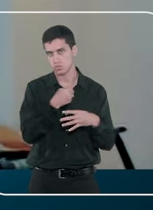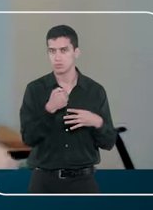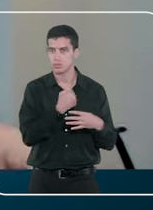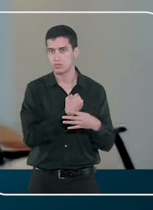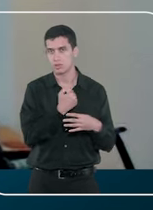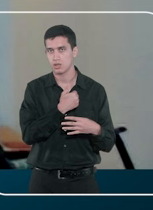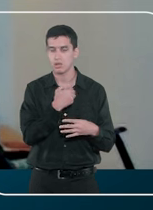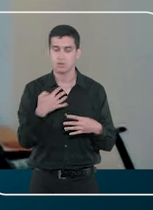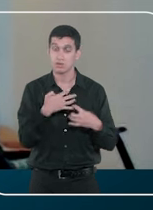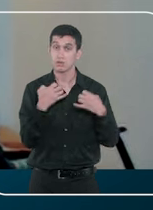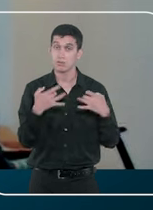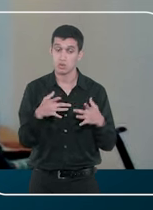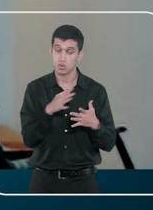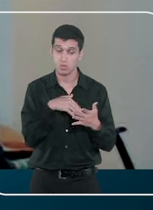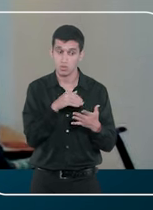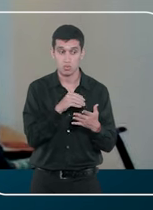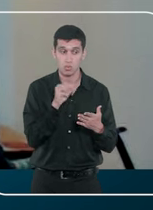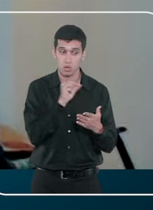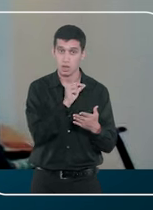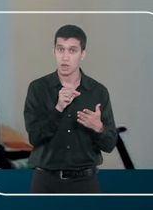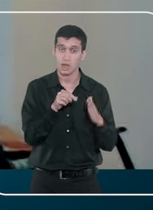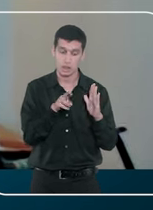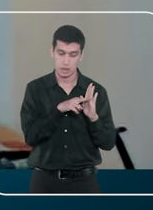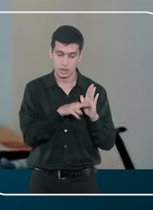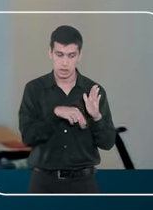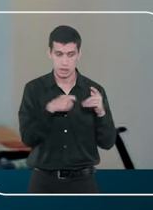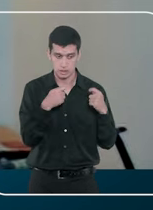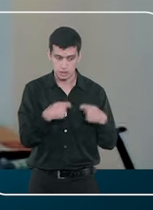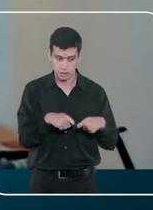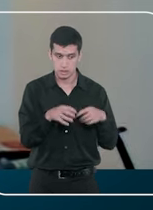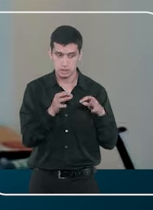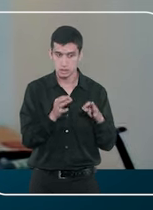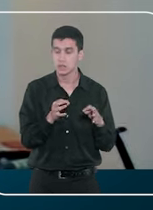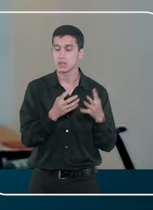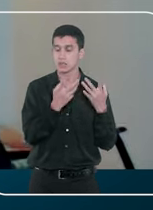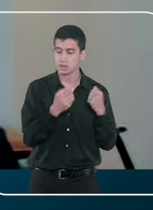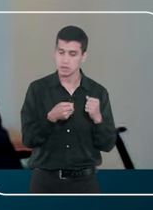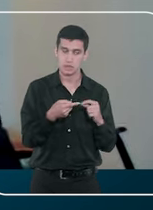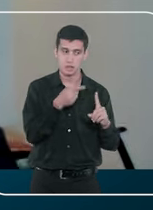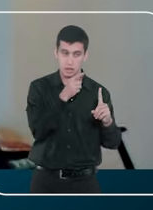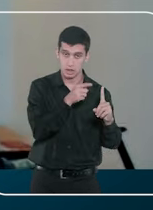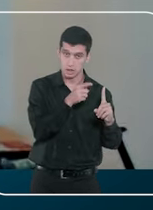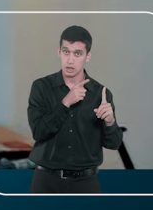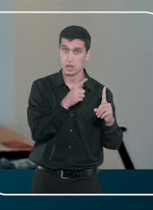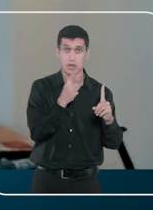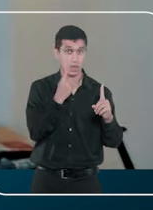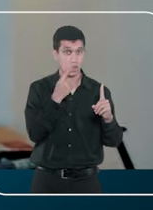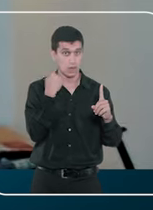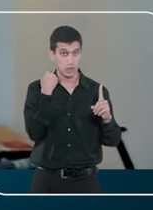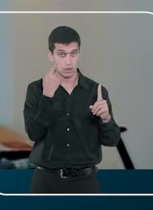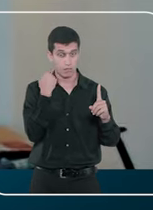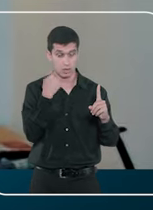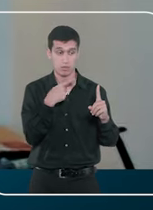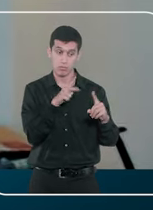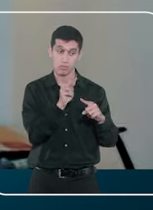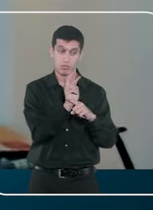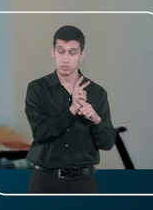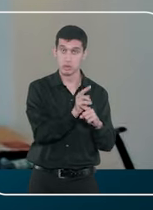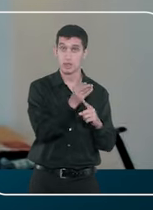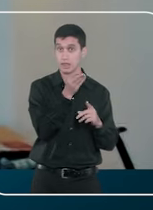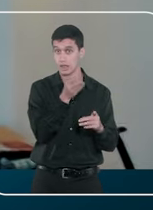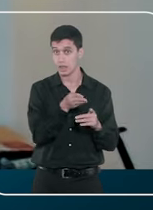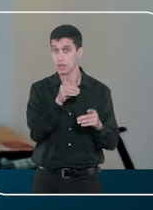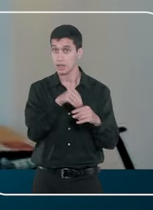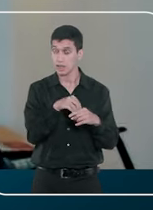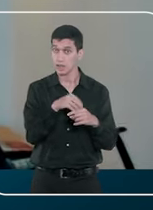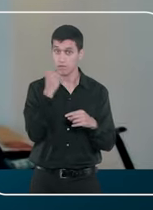que, uma vez formalizadas essas diligências e meios probatórios, o defensor do investigado, nessa qualidade,